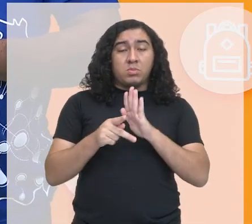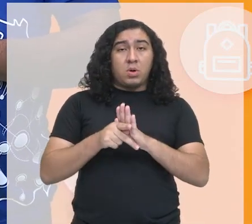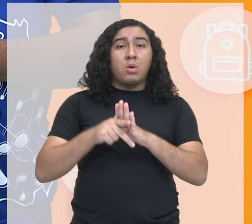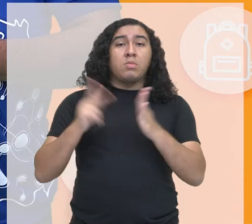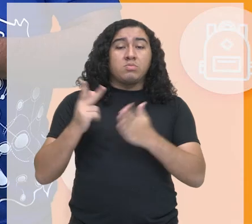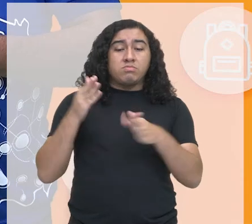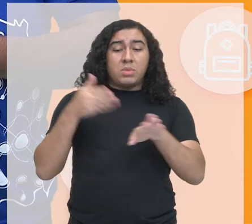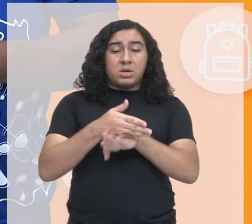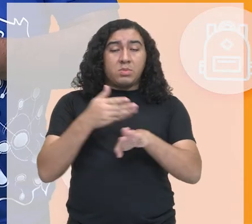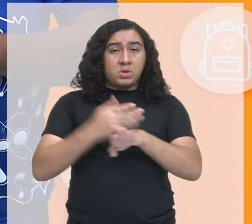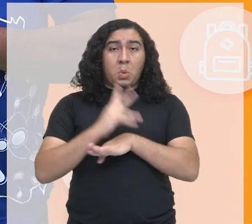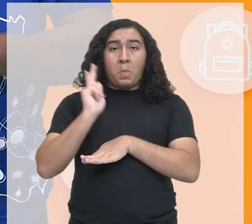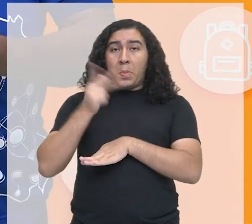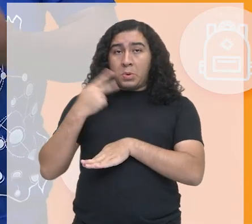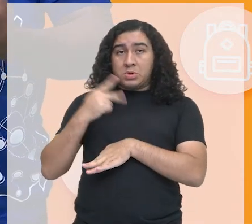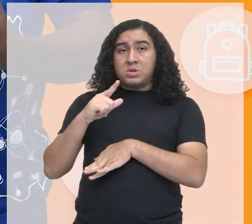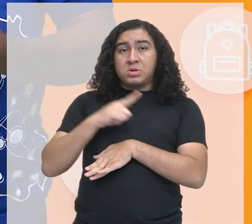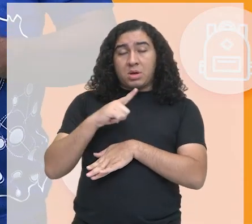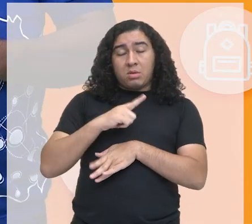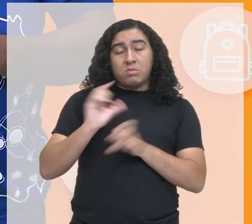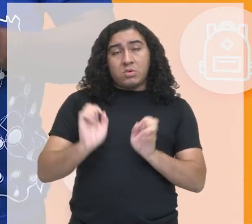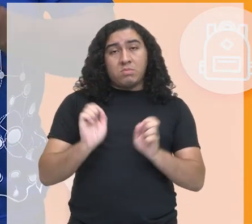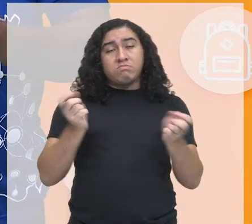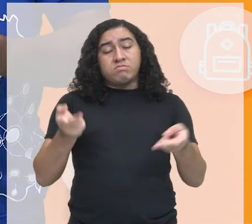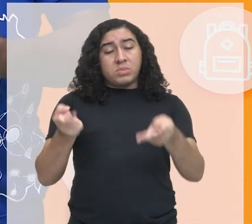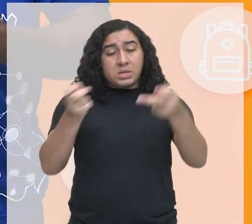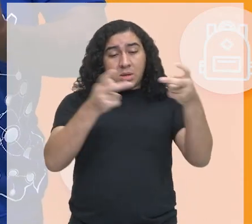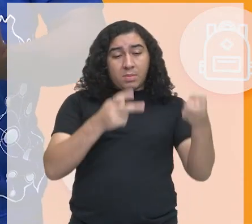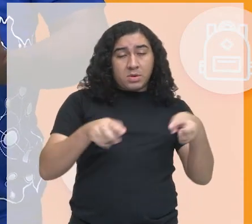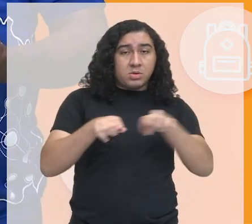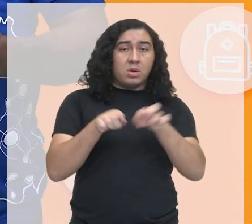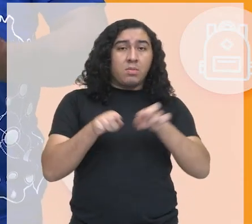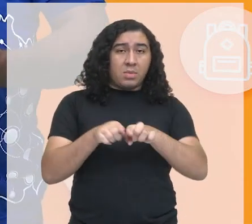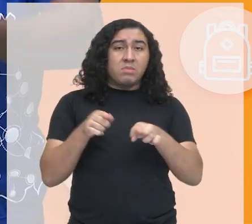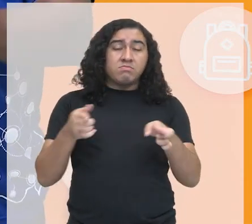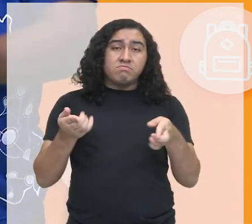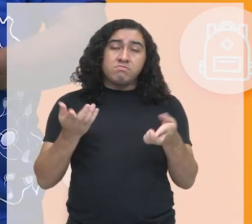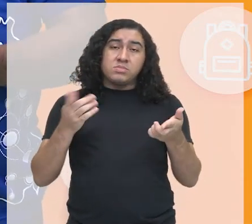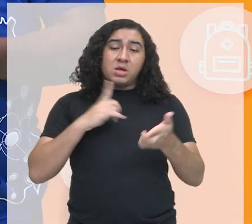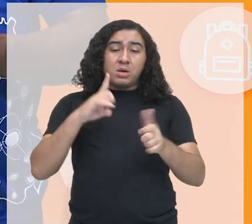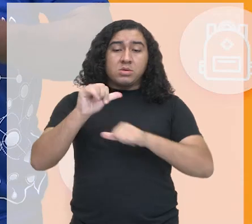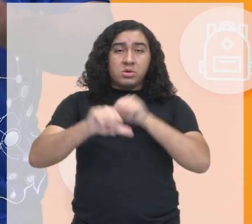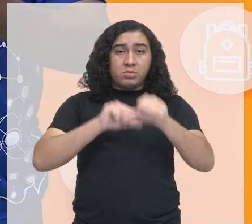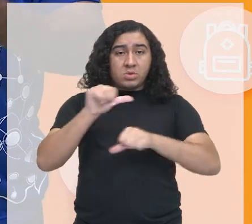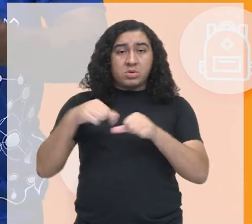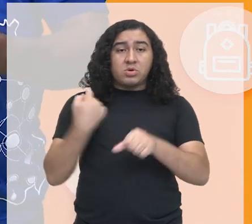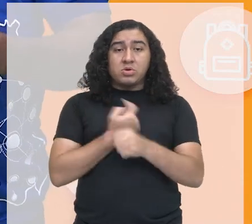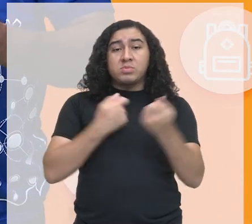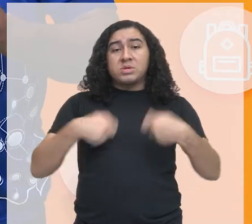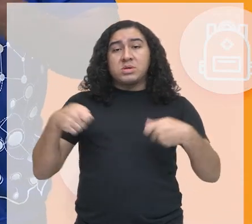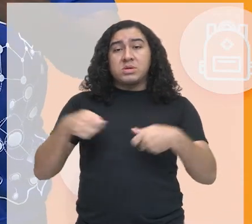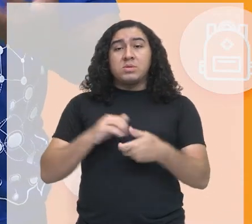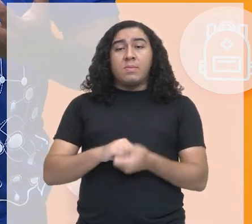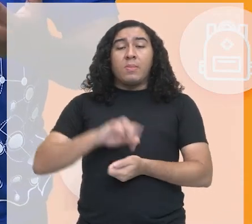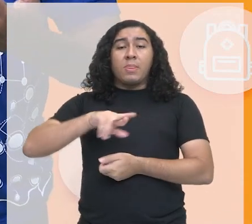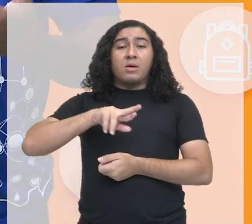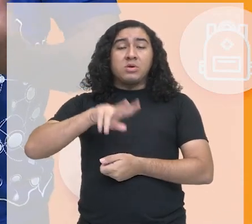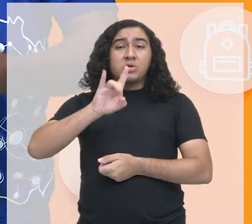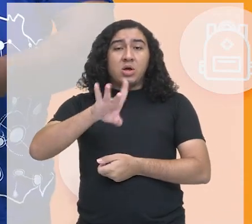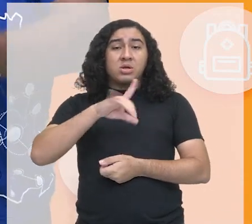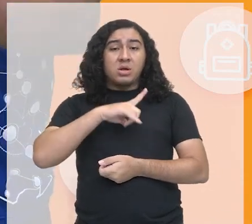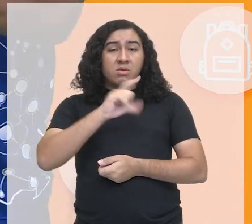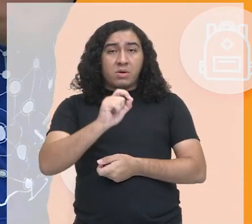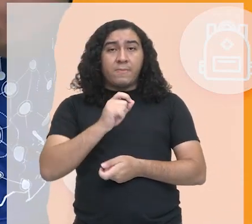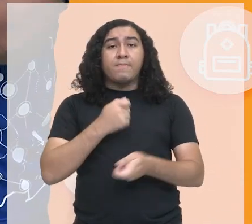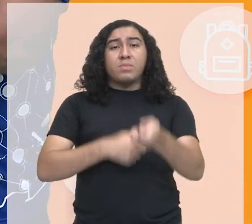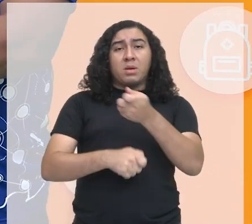para a gente poder, então, acompanhar e levar as mudanças que nós precisamos. Senão, passa anos e entra anos,